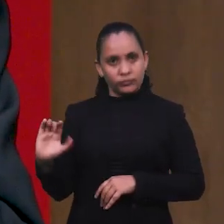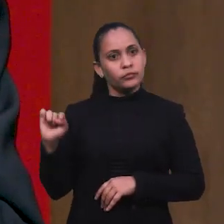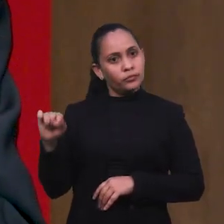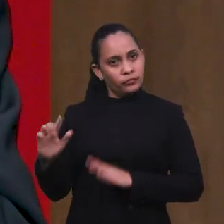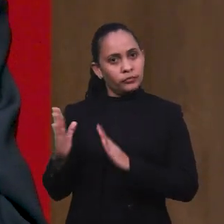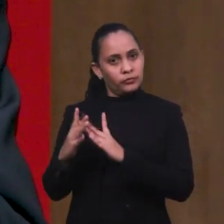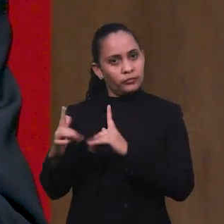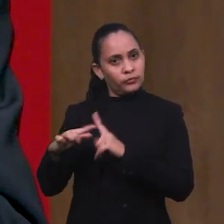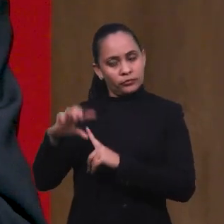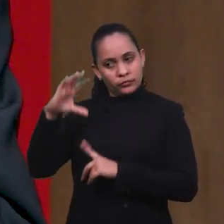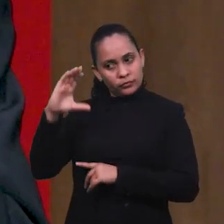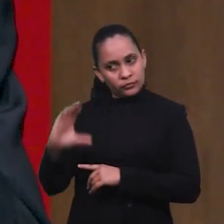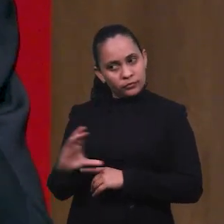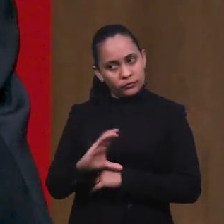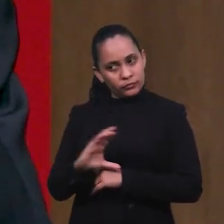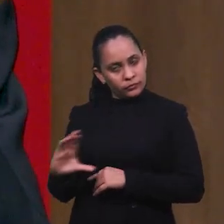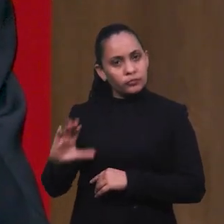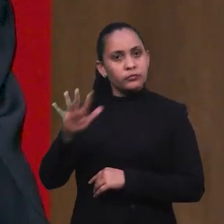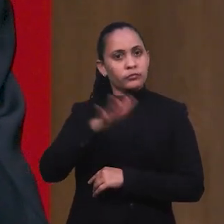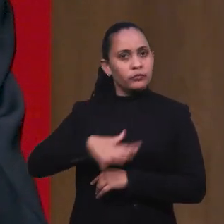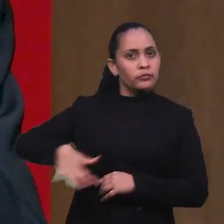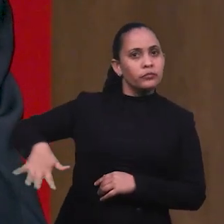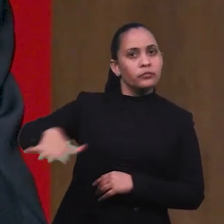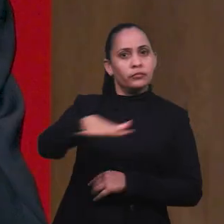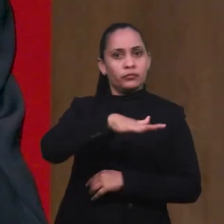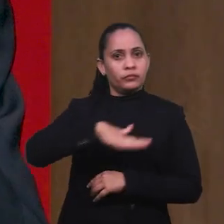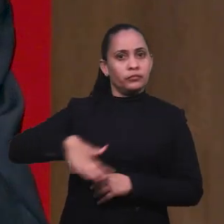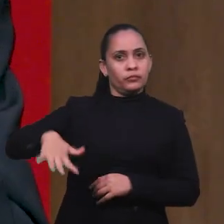católicos, que significa universal.